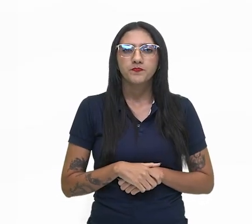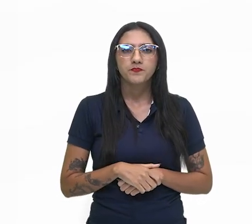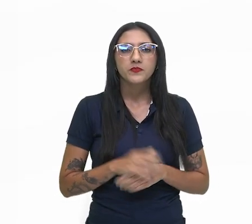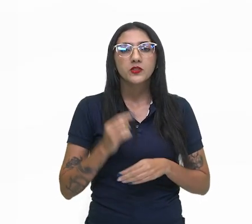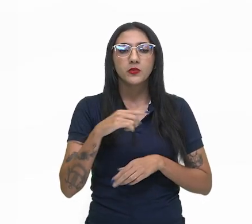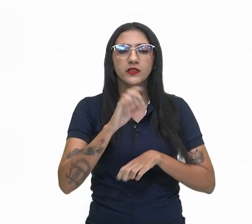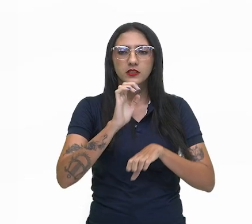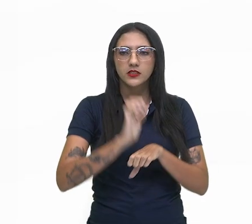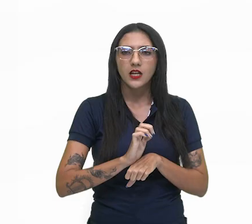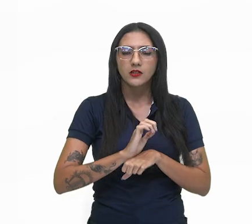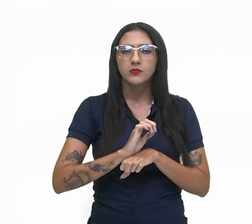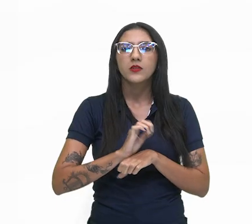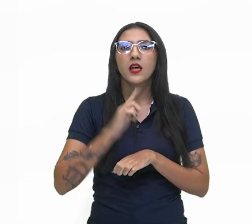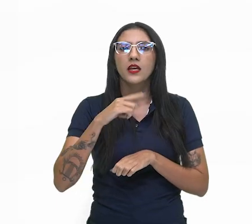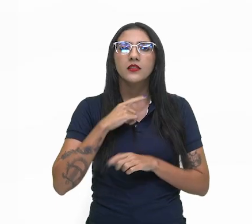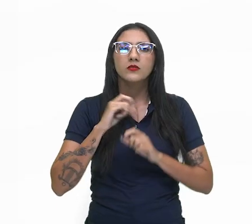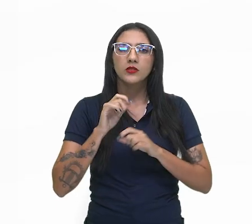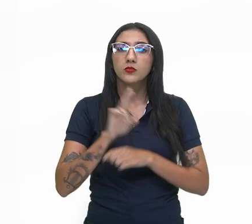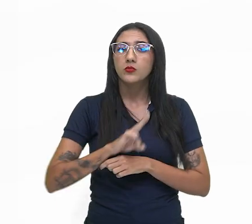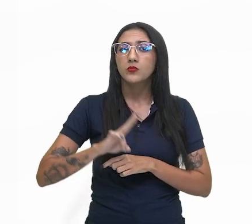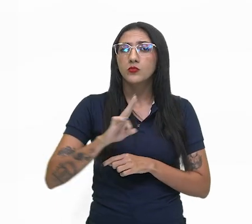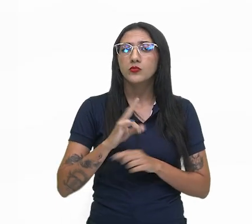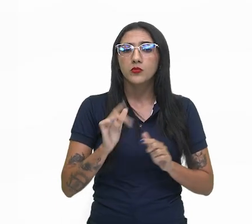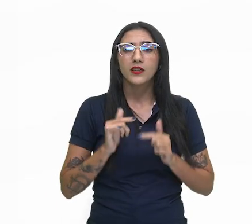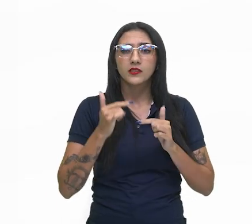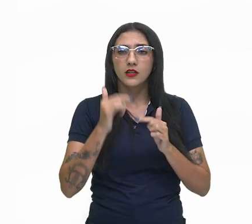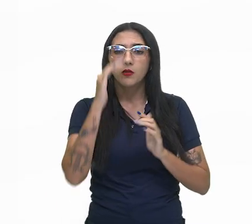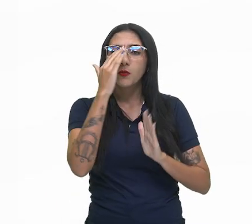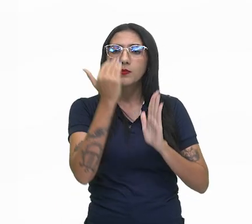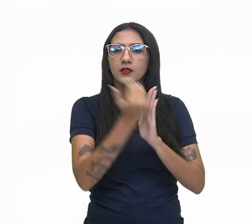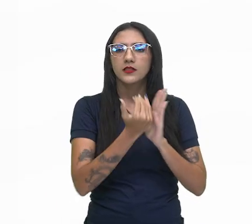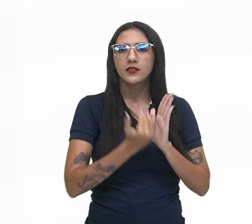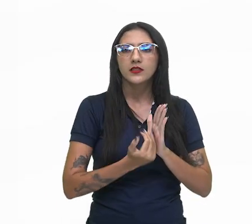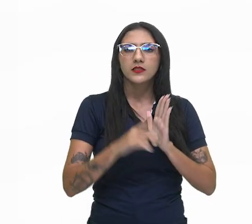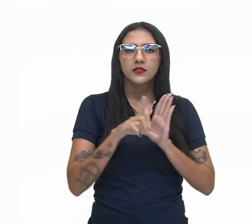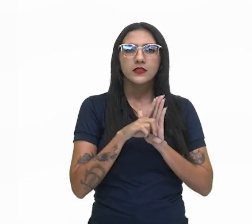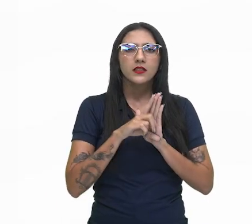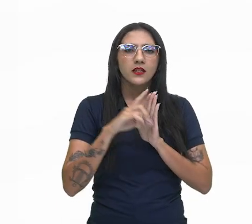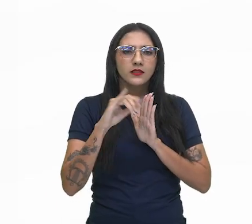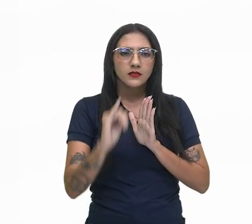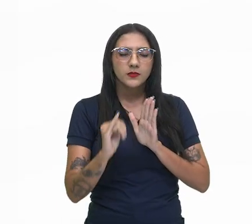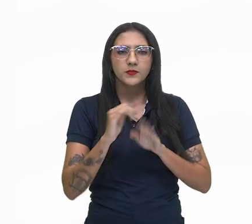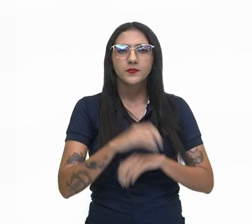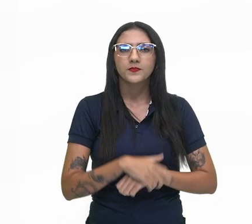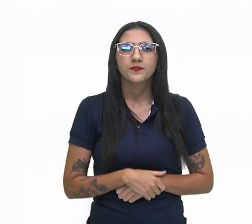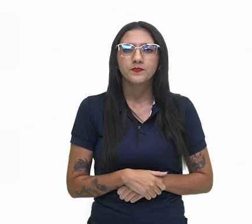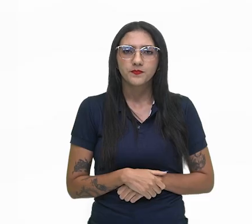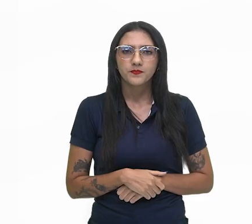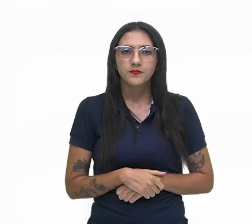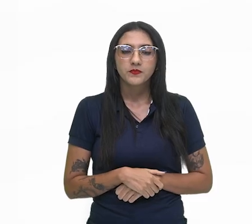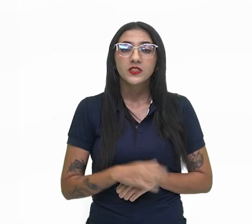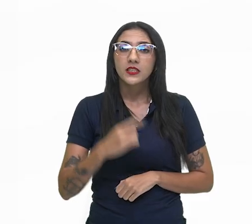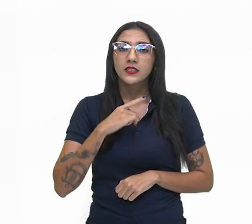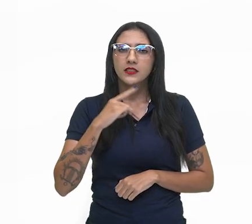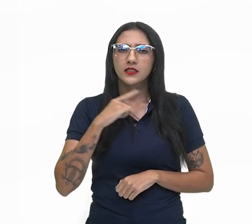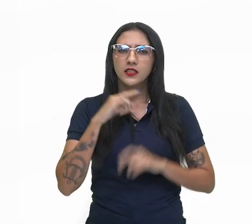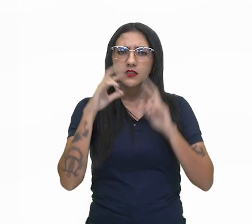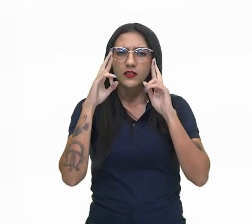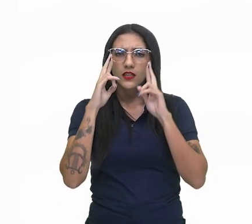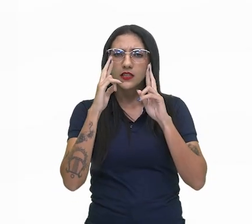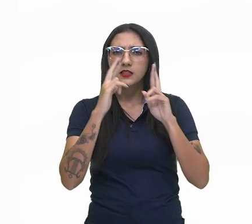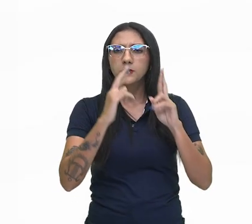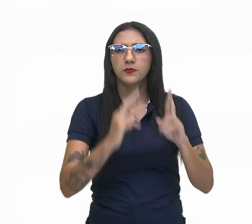o poder é exercido conforme a lei, tá? É um Estado onde há um